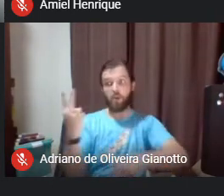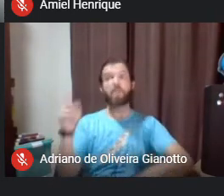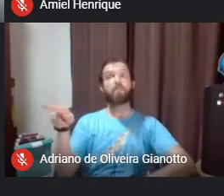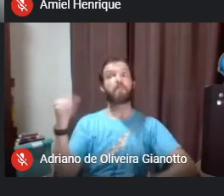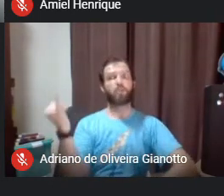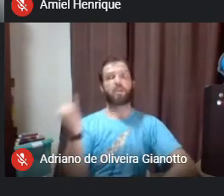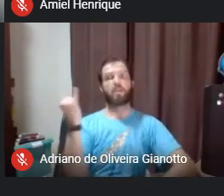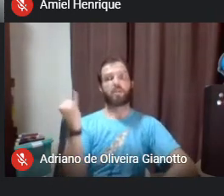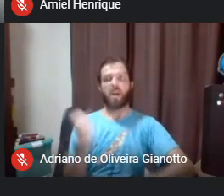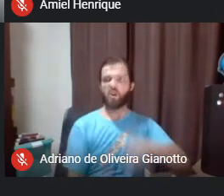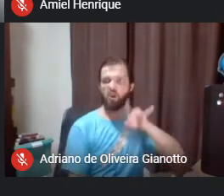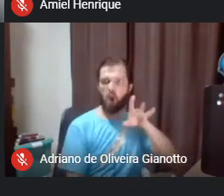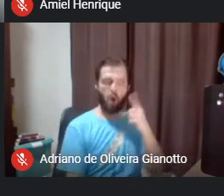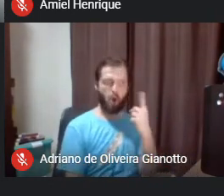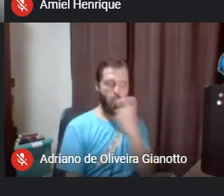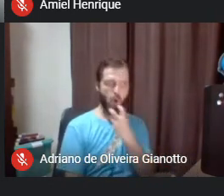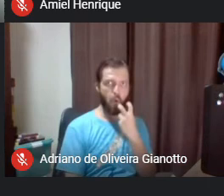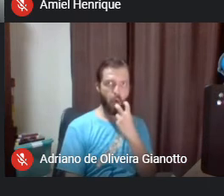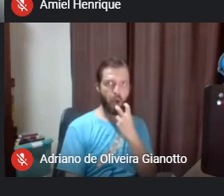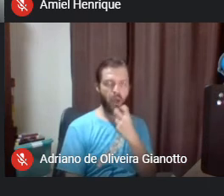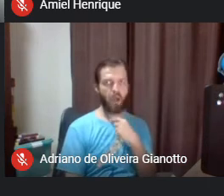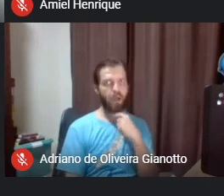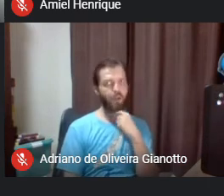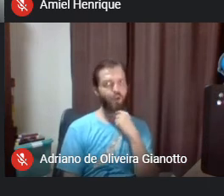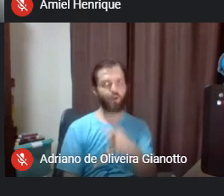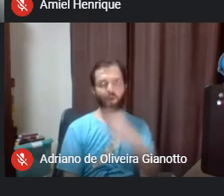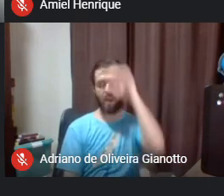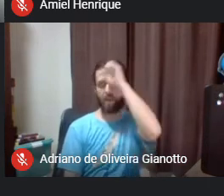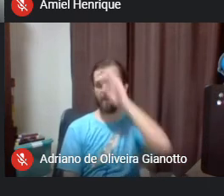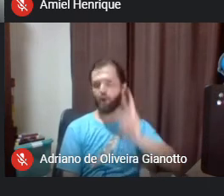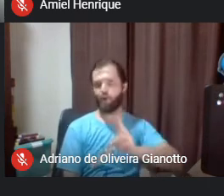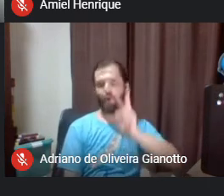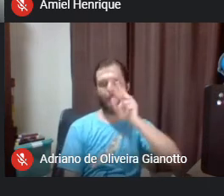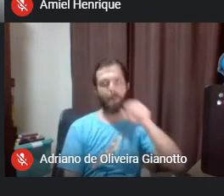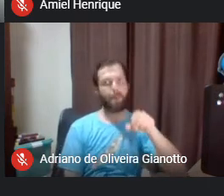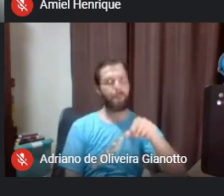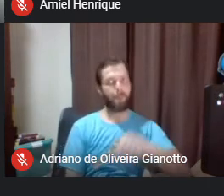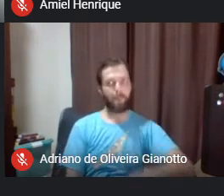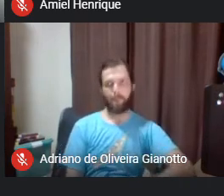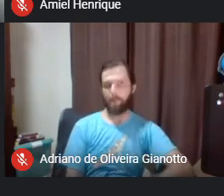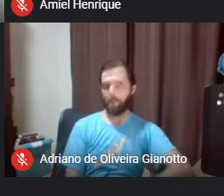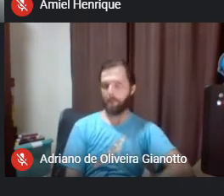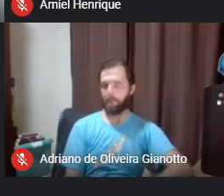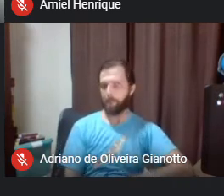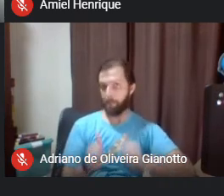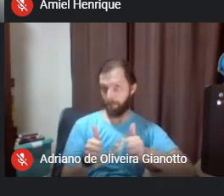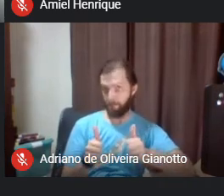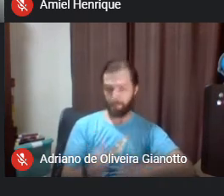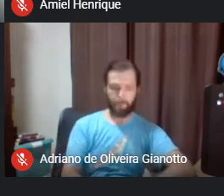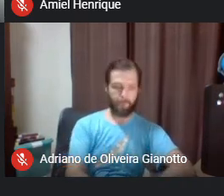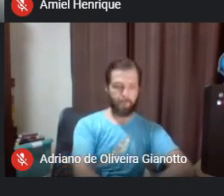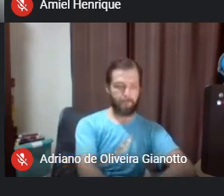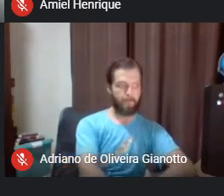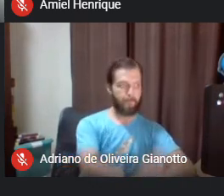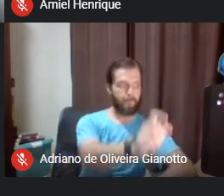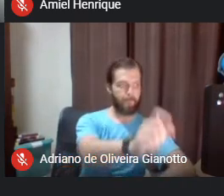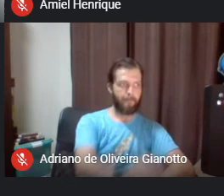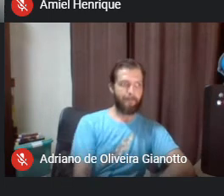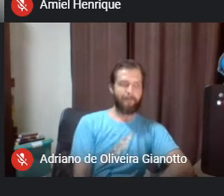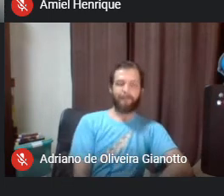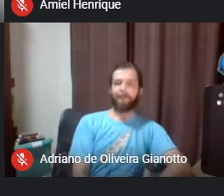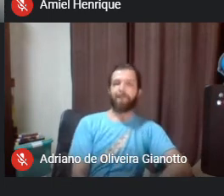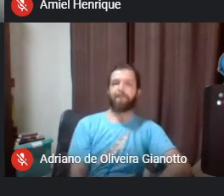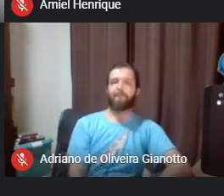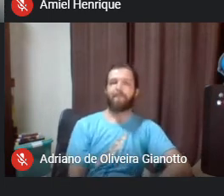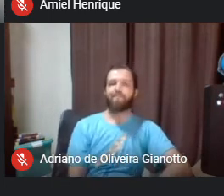mas também escolher a metodologia utilizando Libras, o bilinguismo. Mas nós sabemos que não tem muito